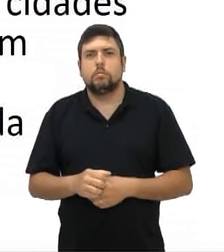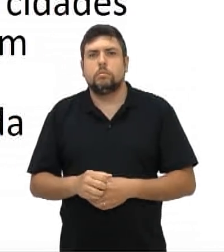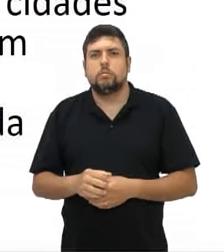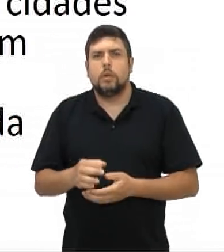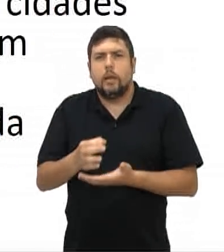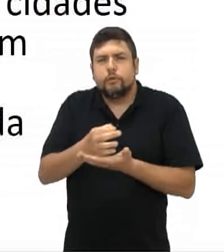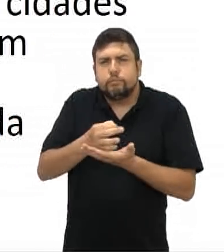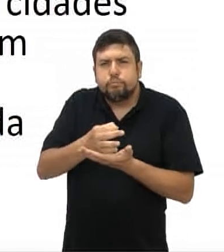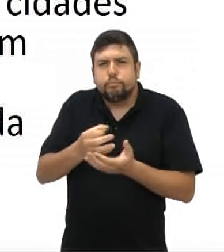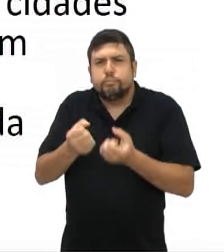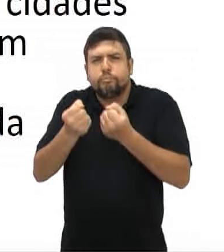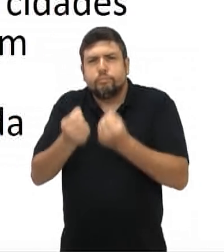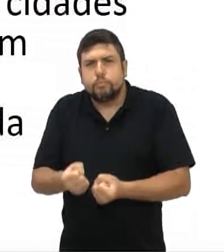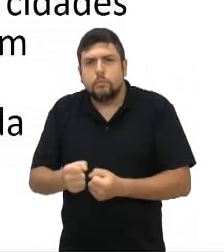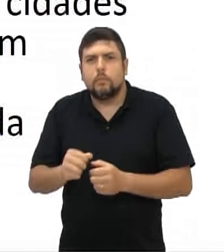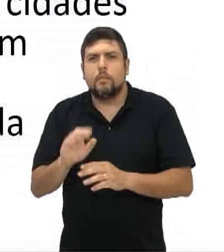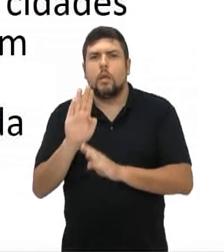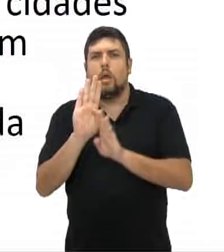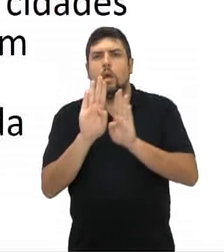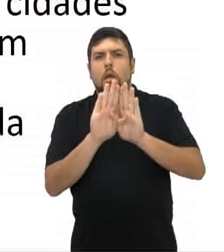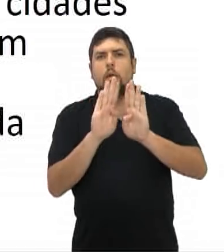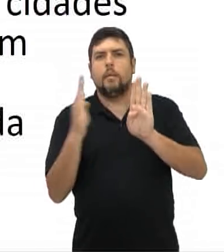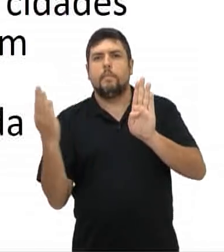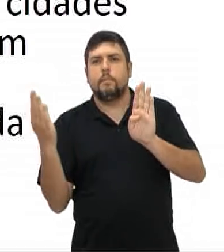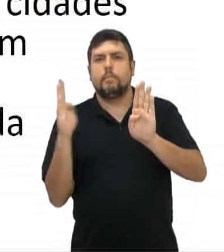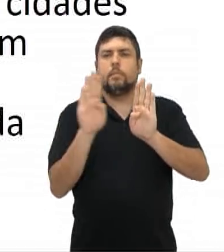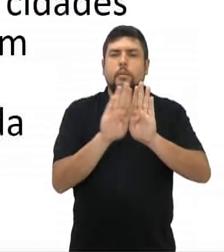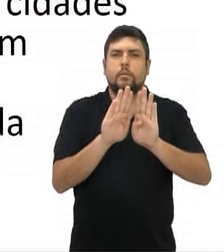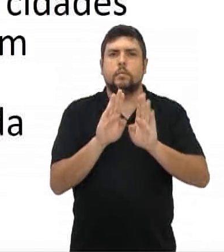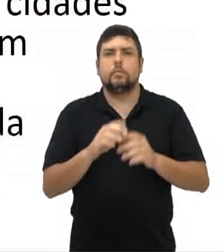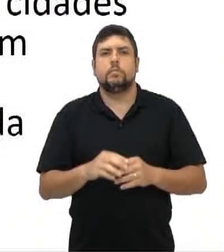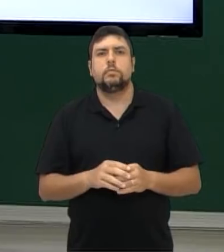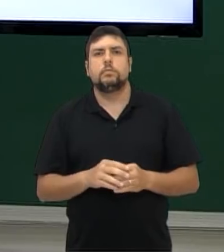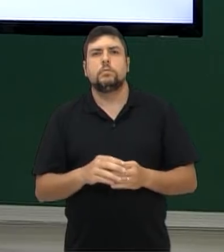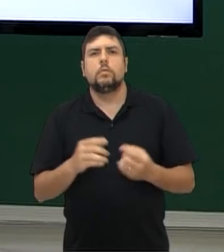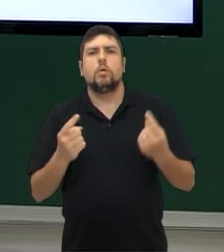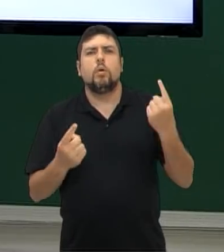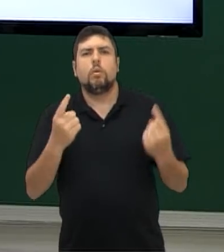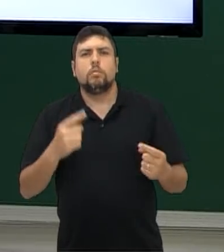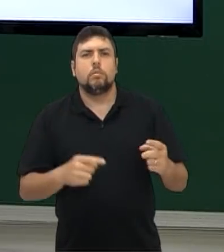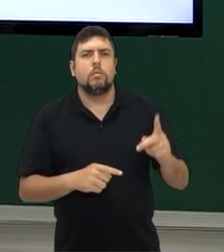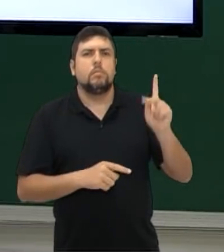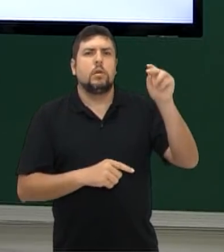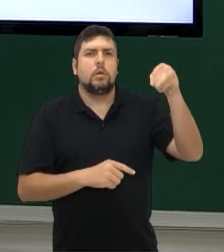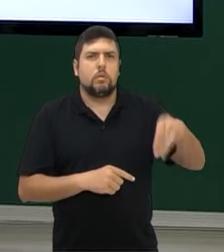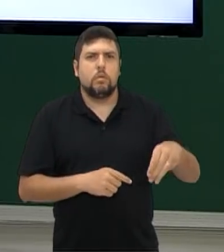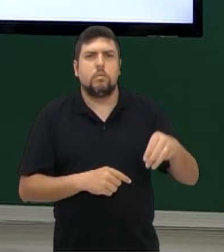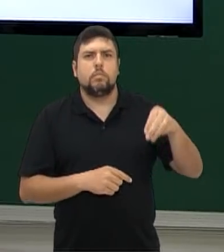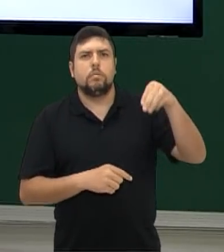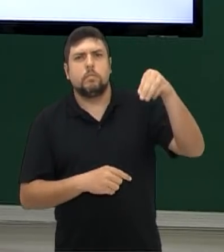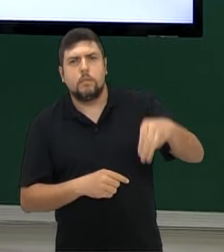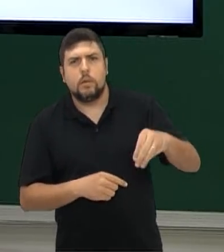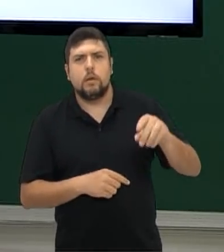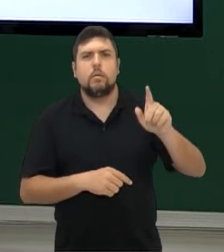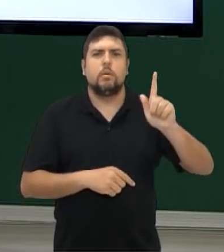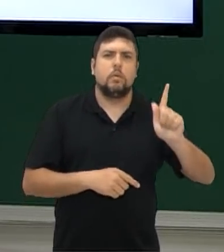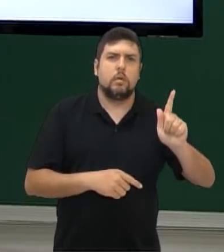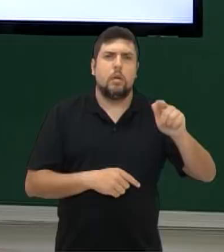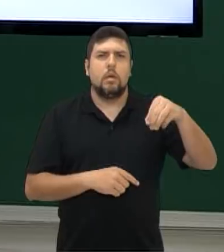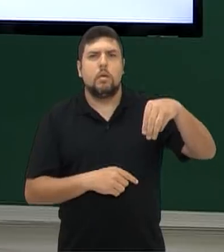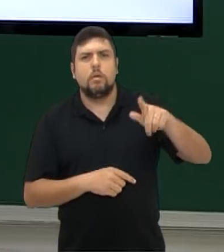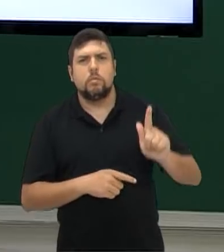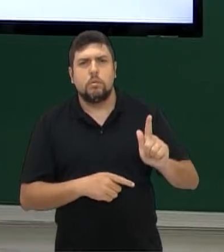e a altura de uma porta? Quais será que são os melhores? Quilômetro, metro, quilograma, grama, miligrama